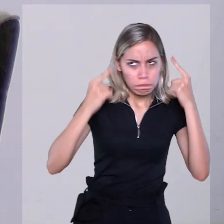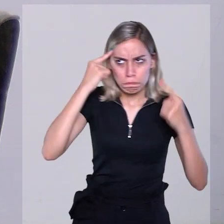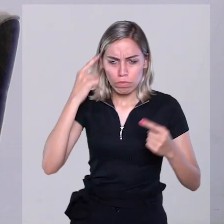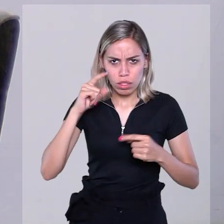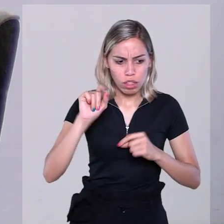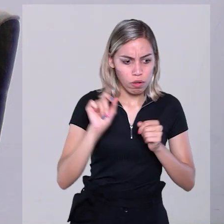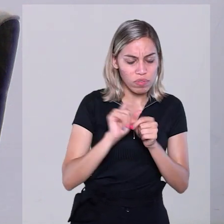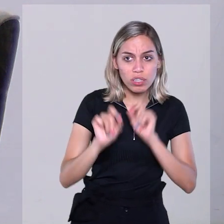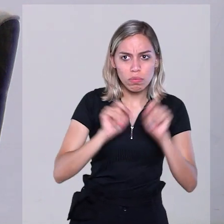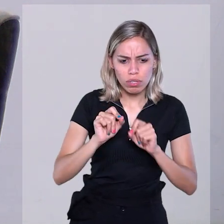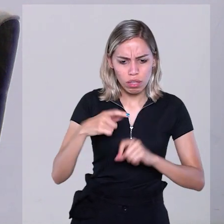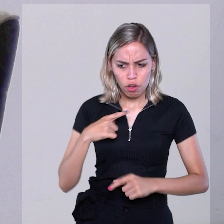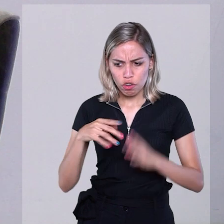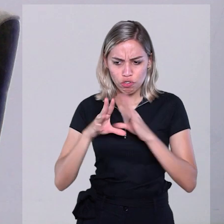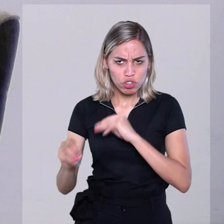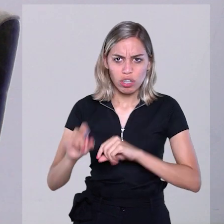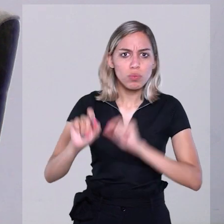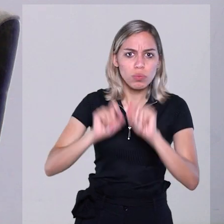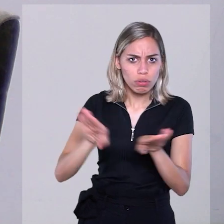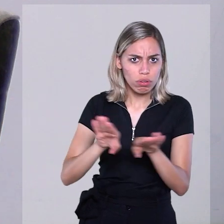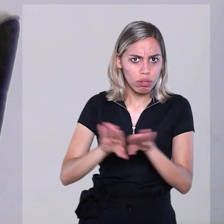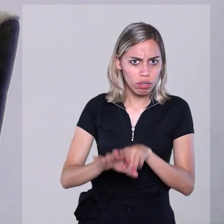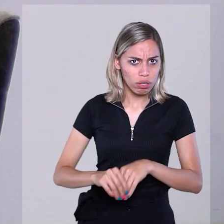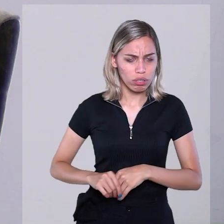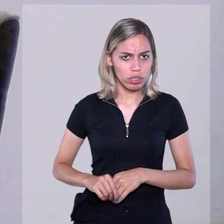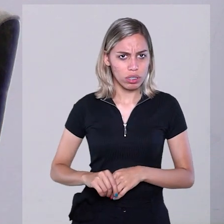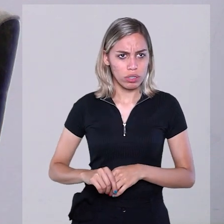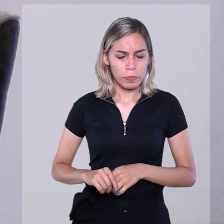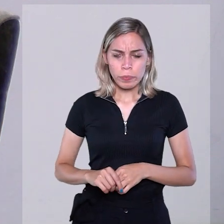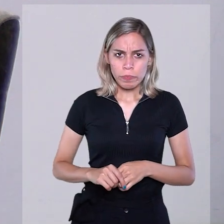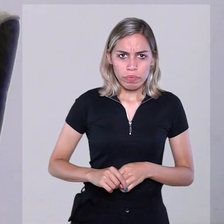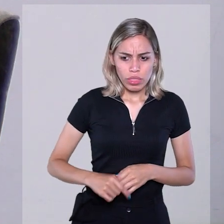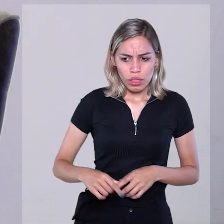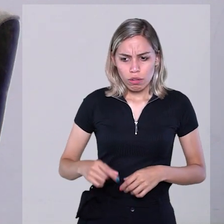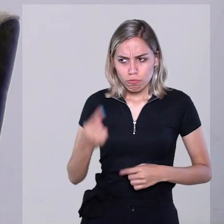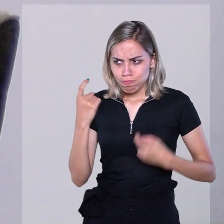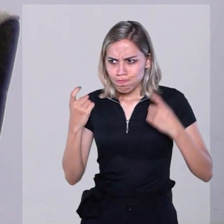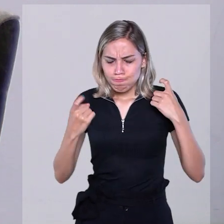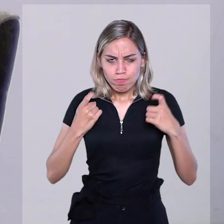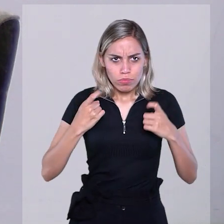como escaparia aquele tosco Mayakovsky de periferia?